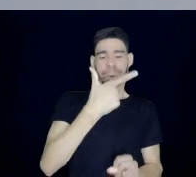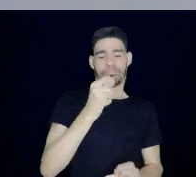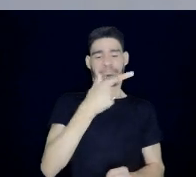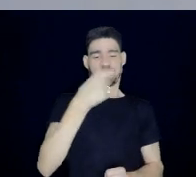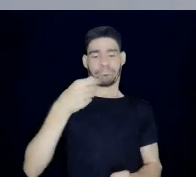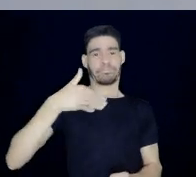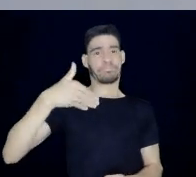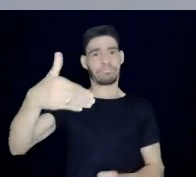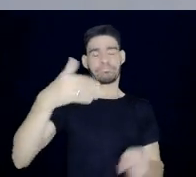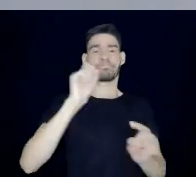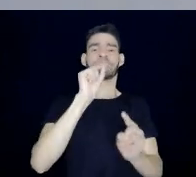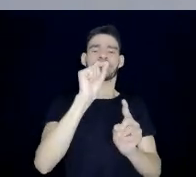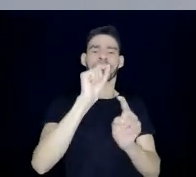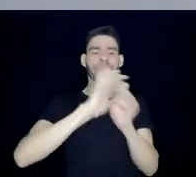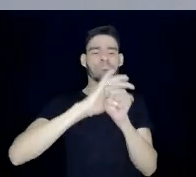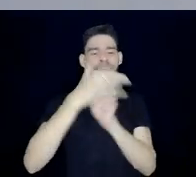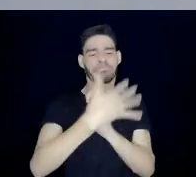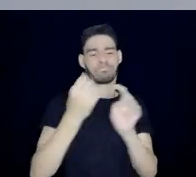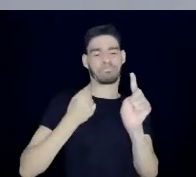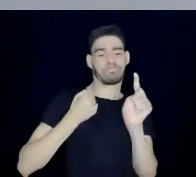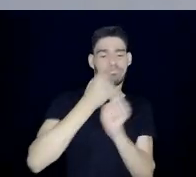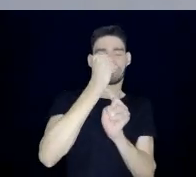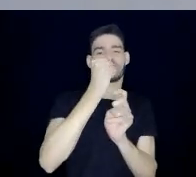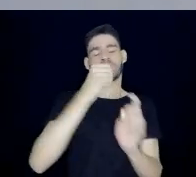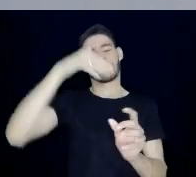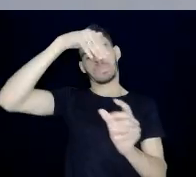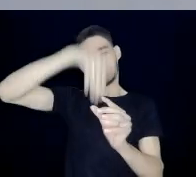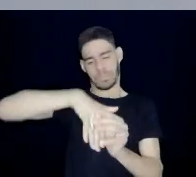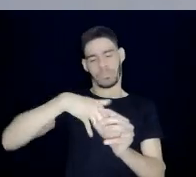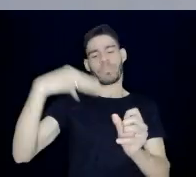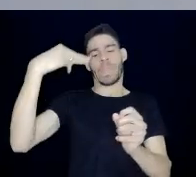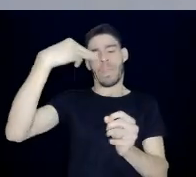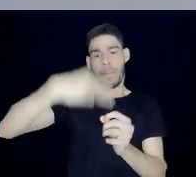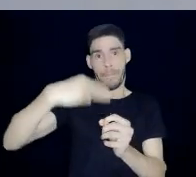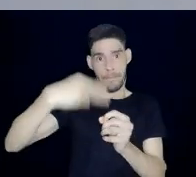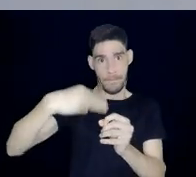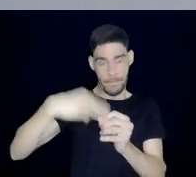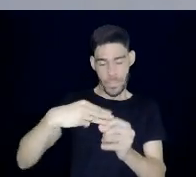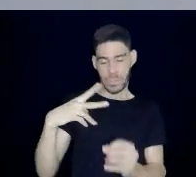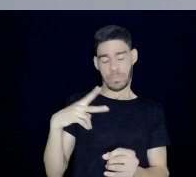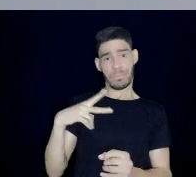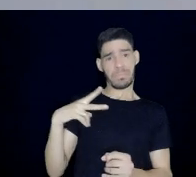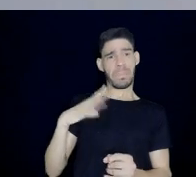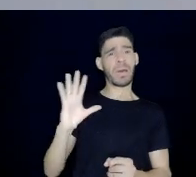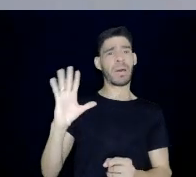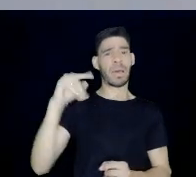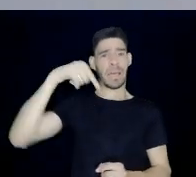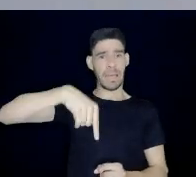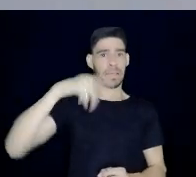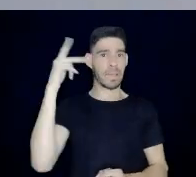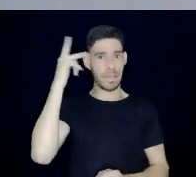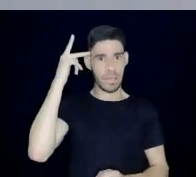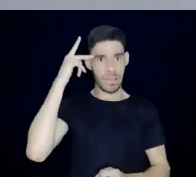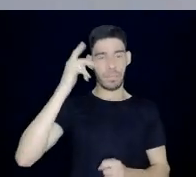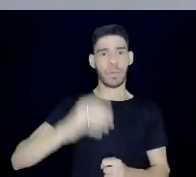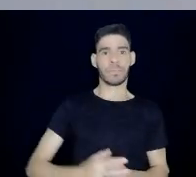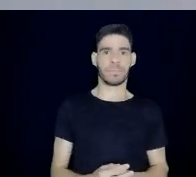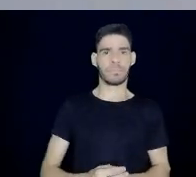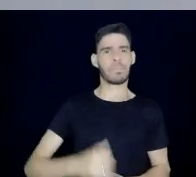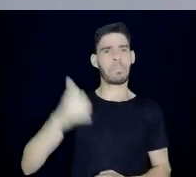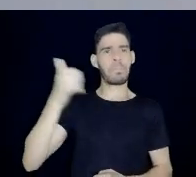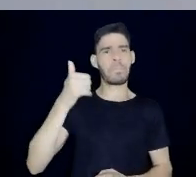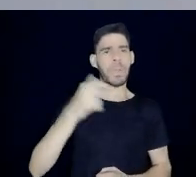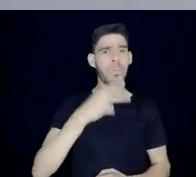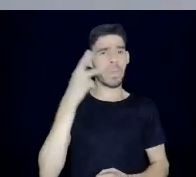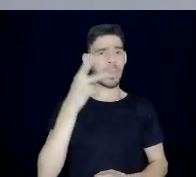2020 a partir do impacto da pandemia nas eleições municipais, em particular aqui em São Paulo. O